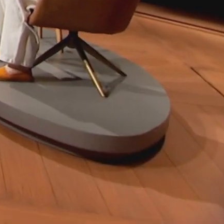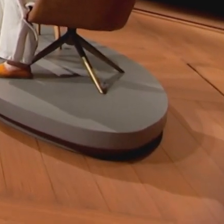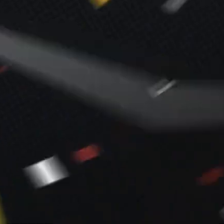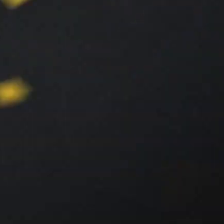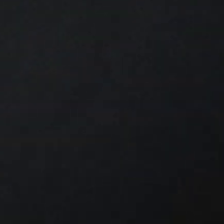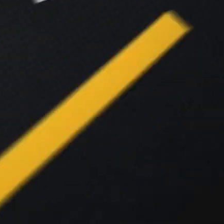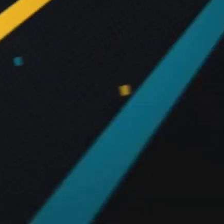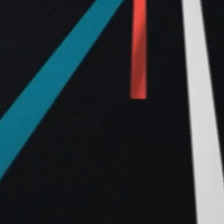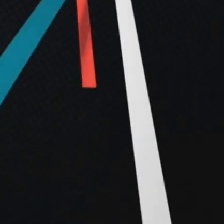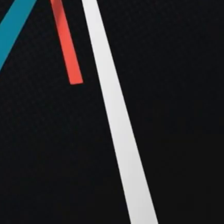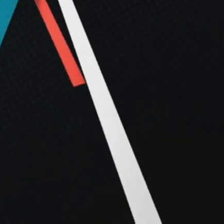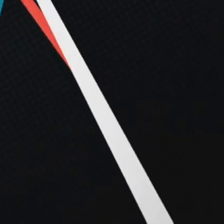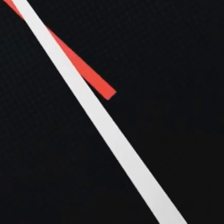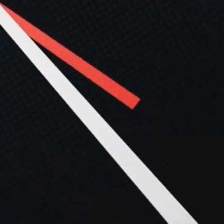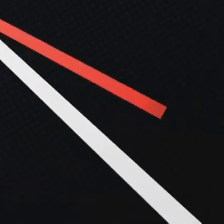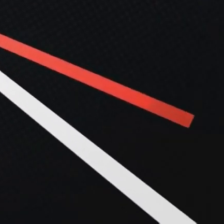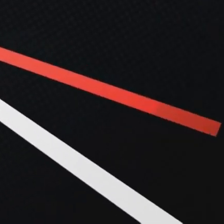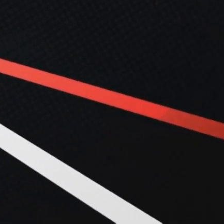Maravilha.